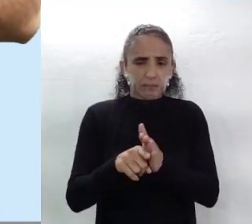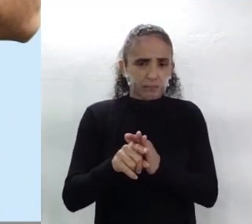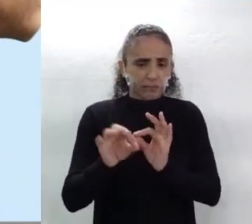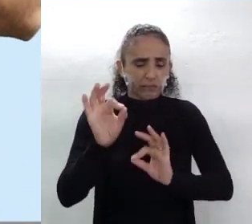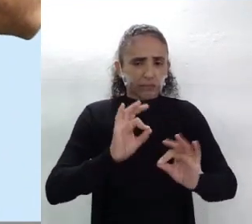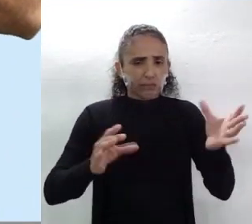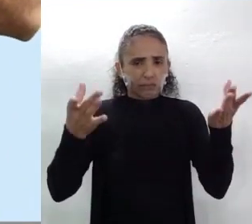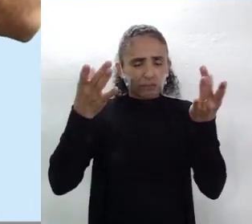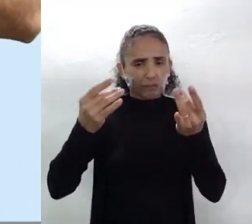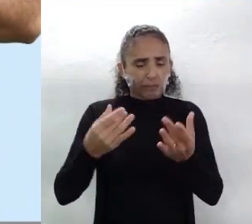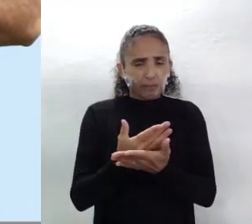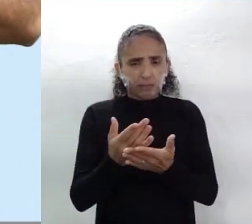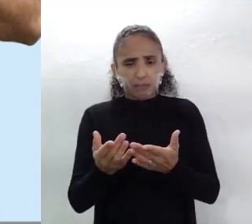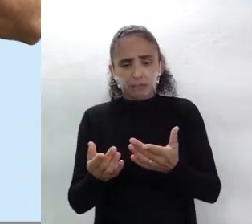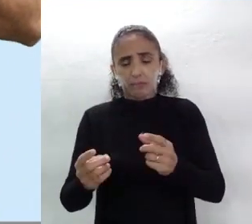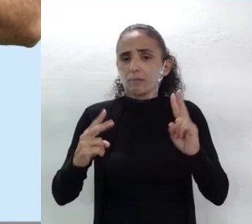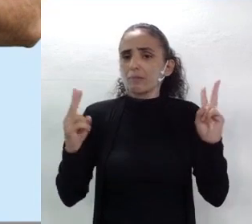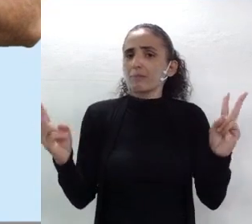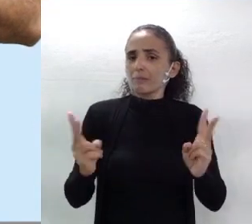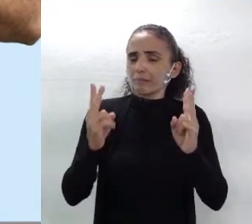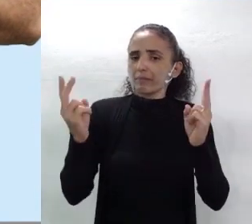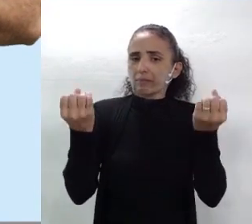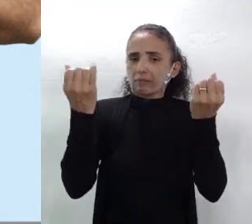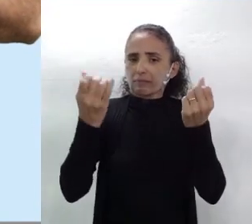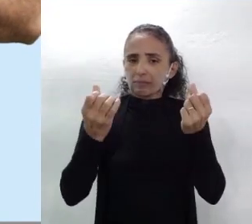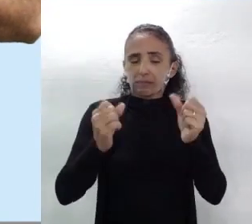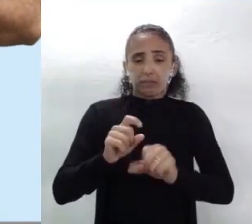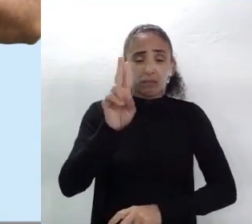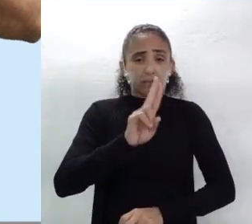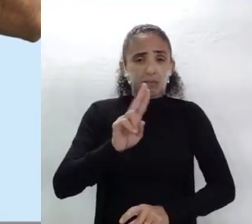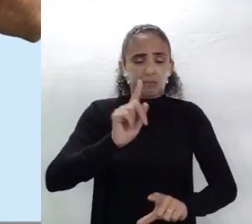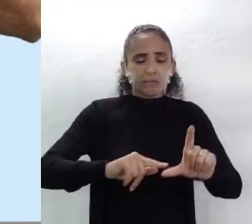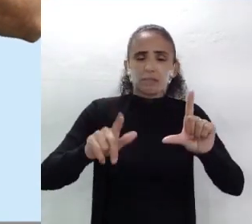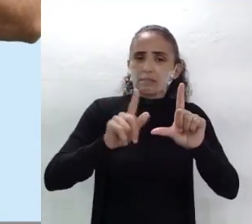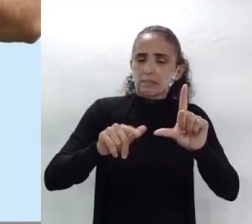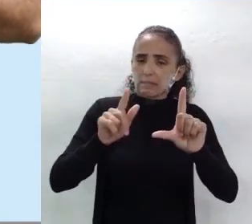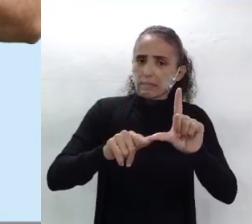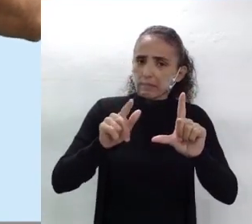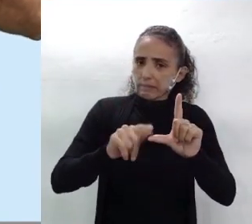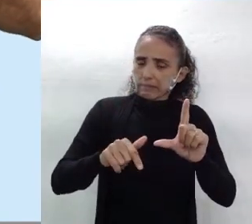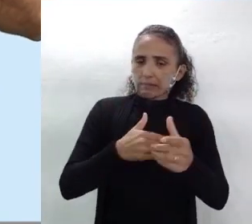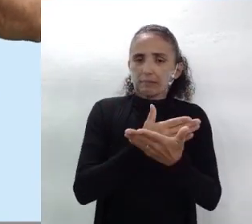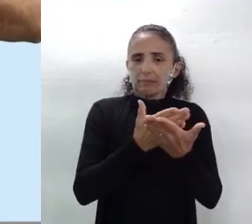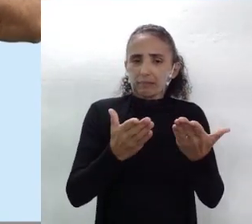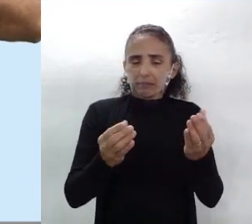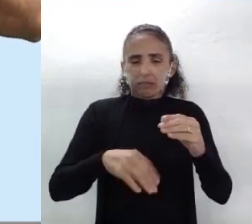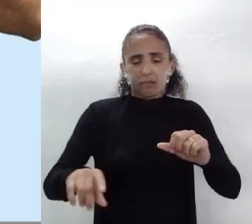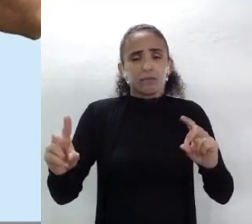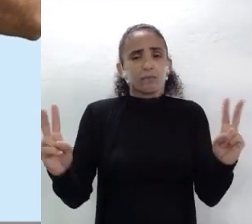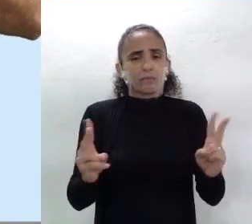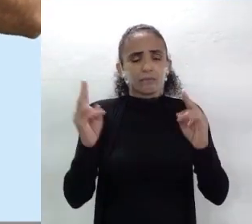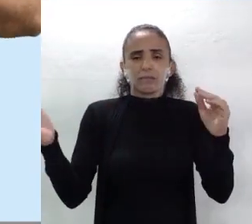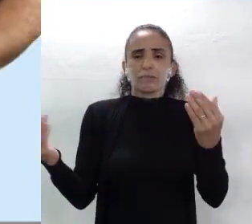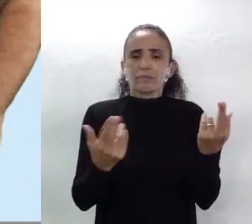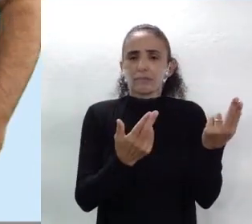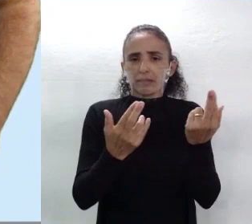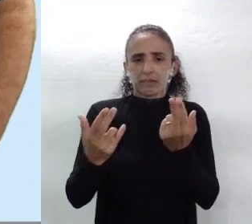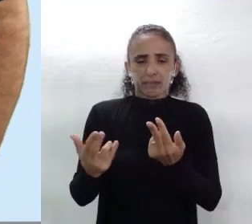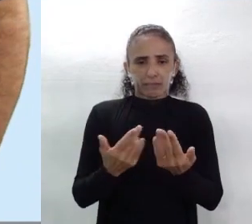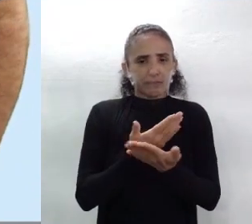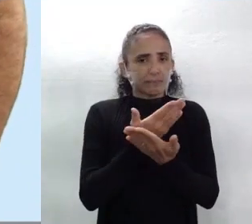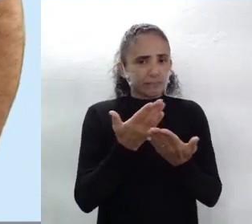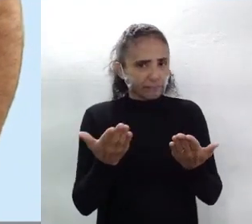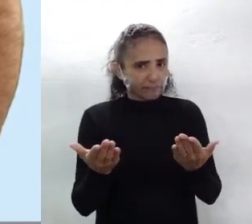polinomial. Quando não dá o valor, você atribui a incógnita, beleza? Incógnita é igual, valor é igual, certo? Veja